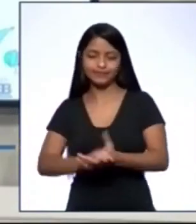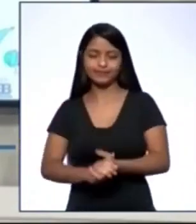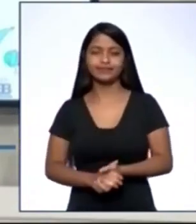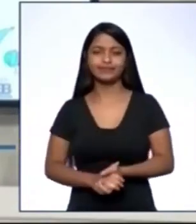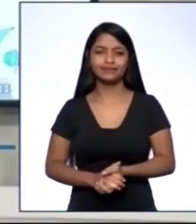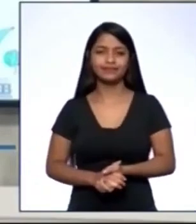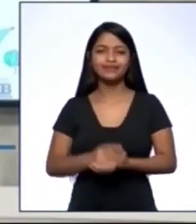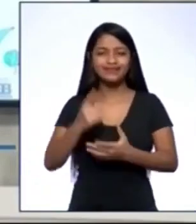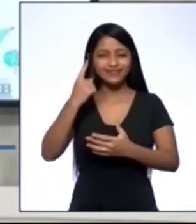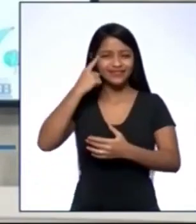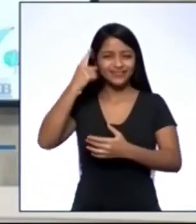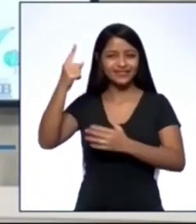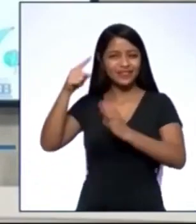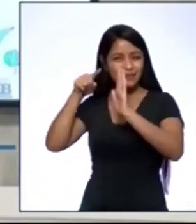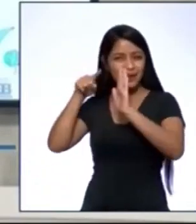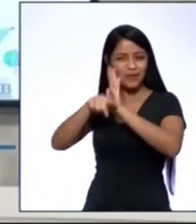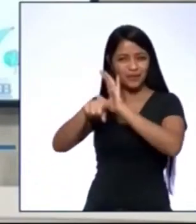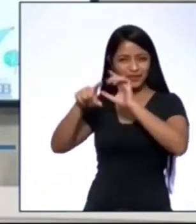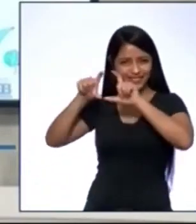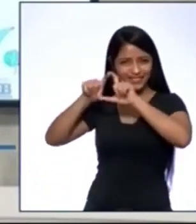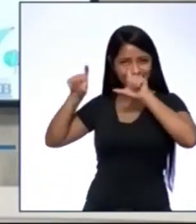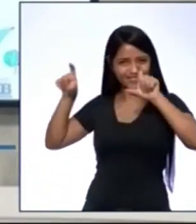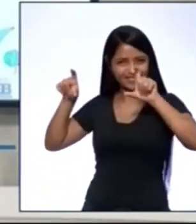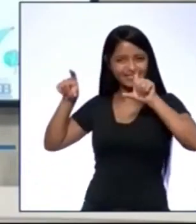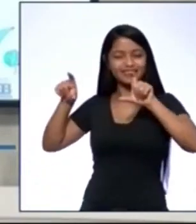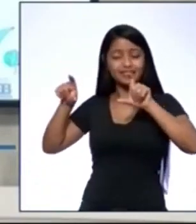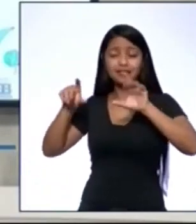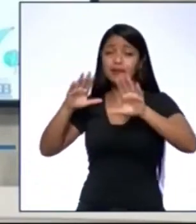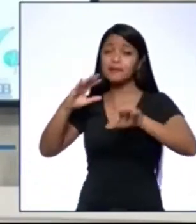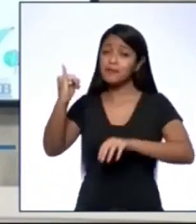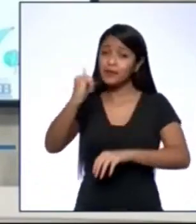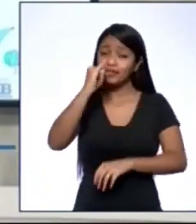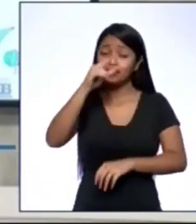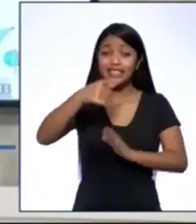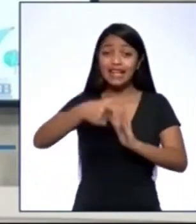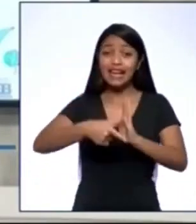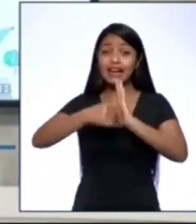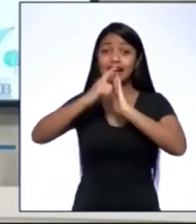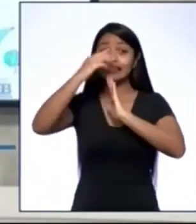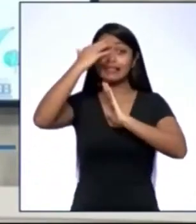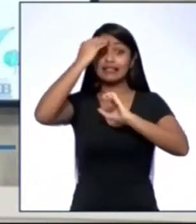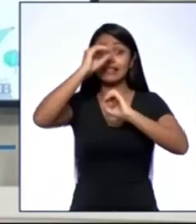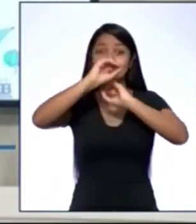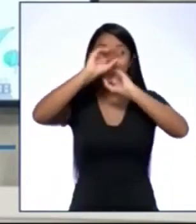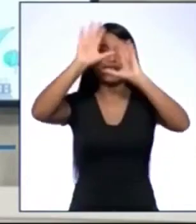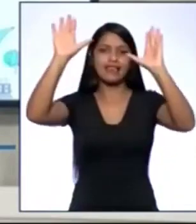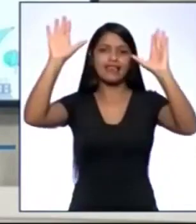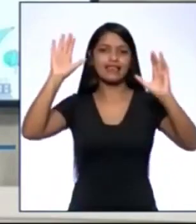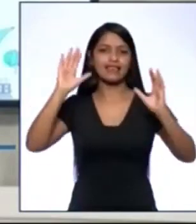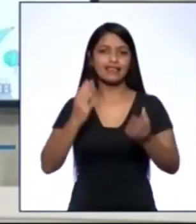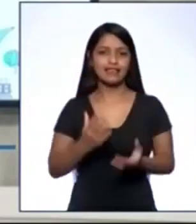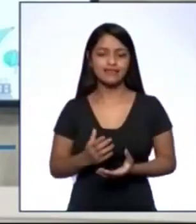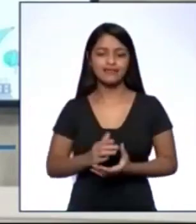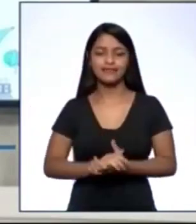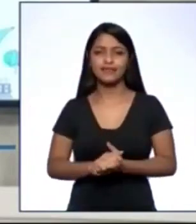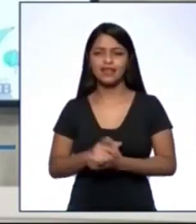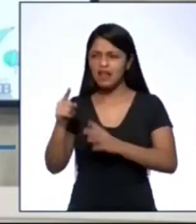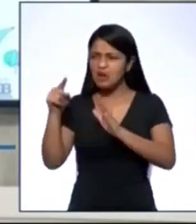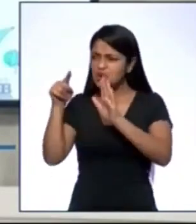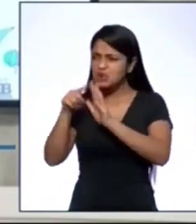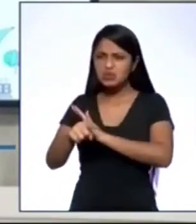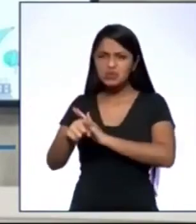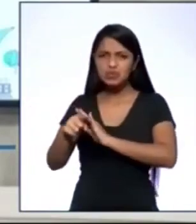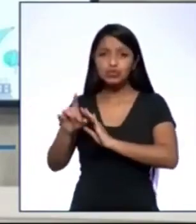isso, mas é importante que te dê aspectos, informações, para você ir além do que essa questão pediu.